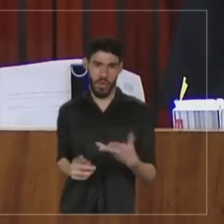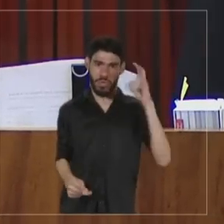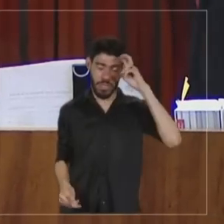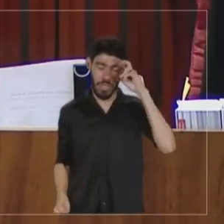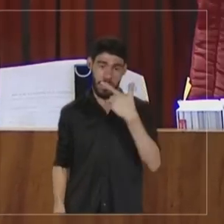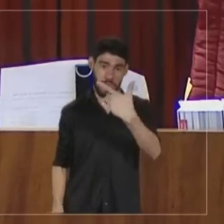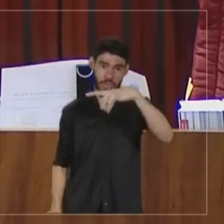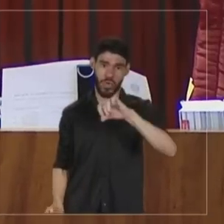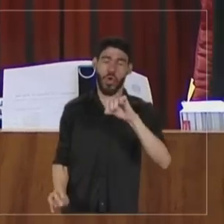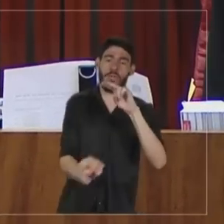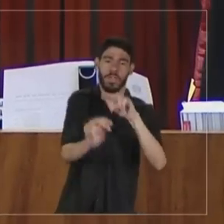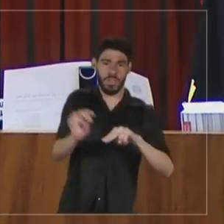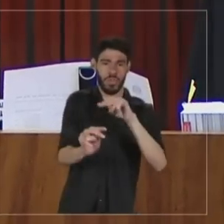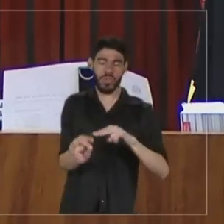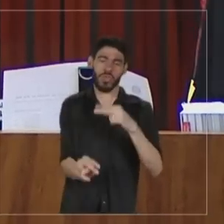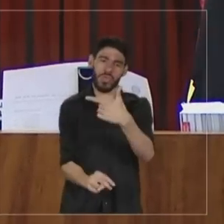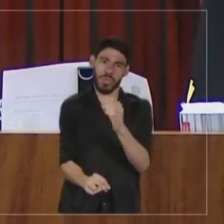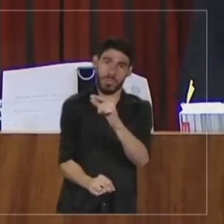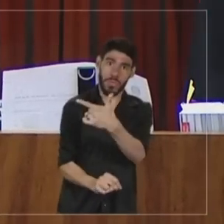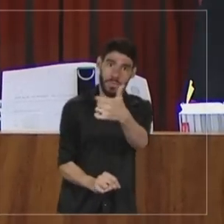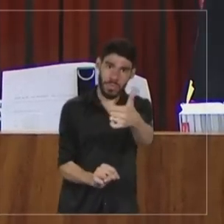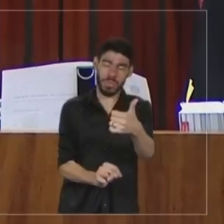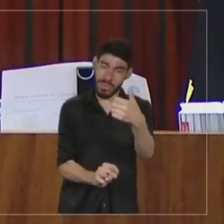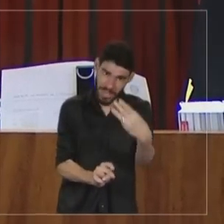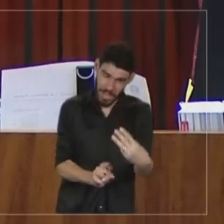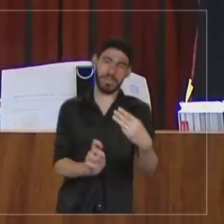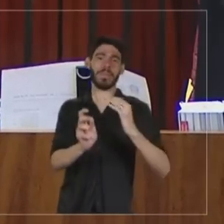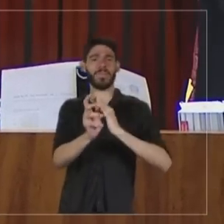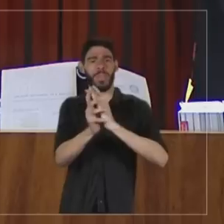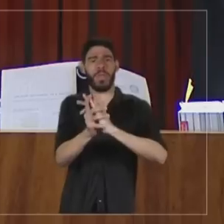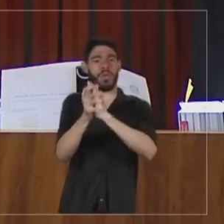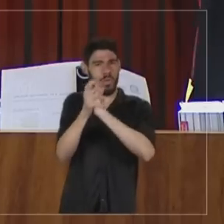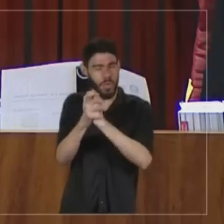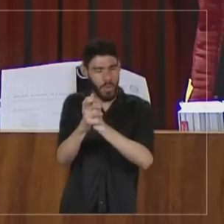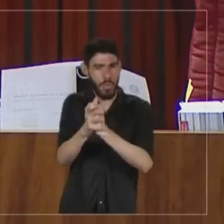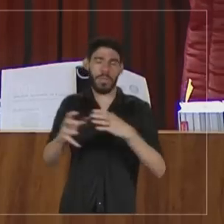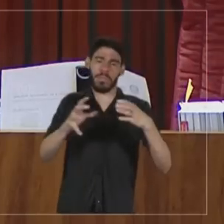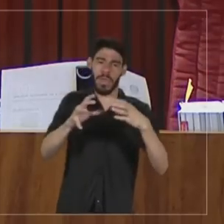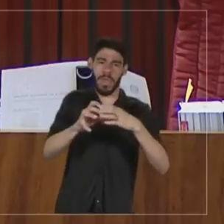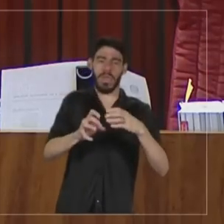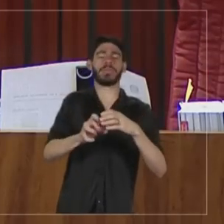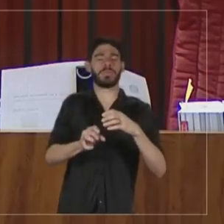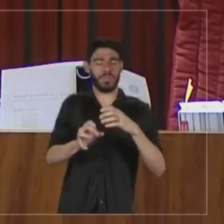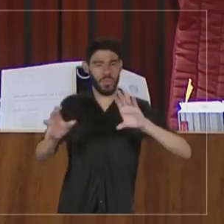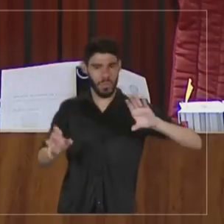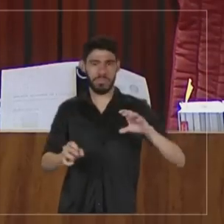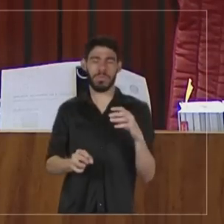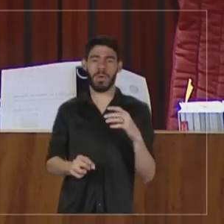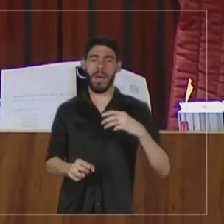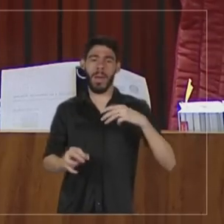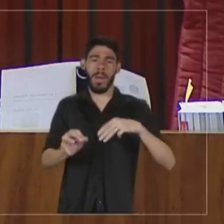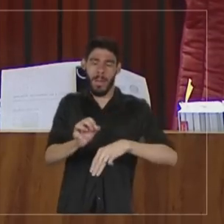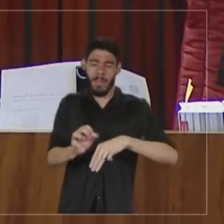a conduta do representante de extrema-direita durante reunião realizada com embaixadores em julho do ano passado no Palácio do Alvorada para atacar o sistema eletrônico de